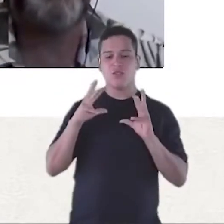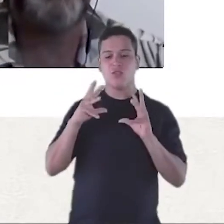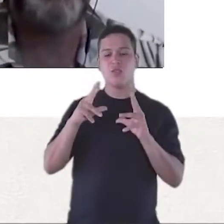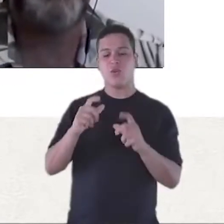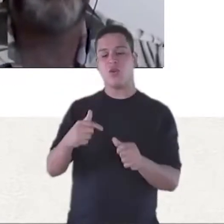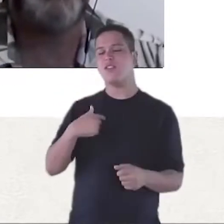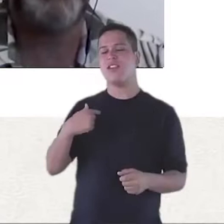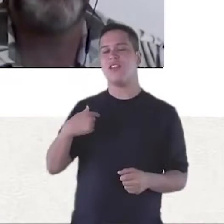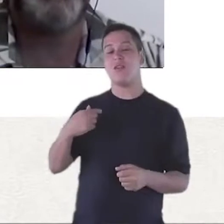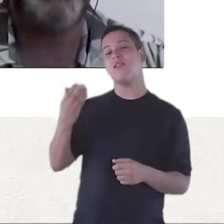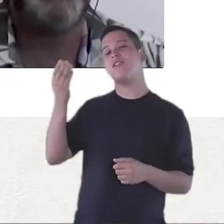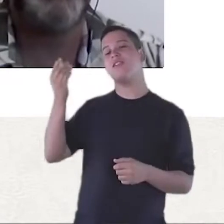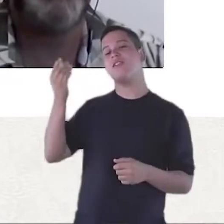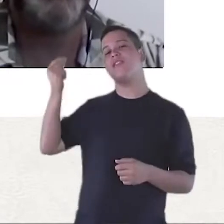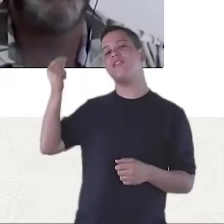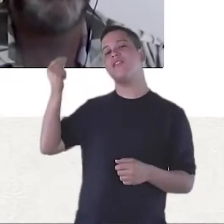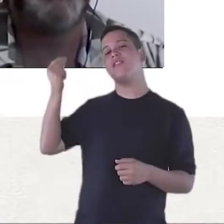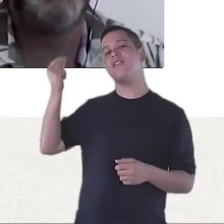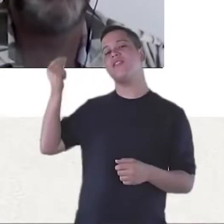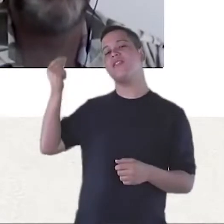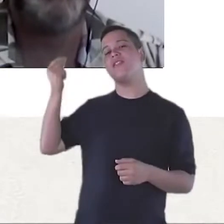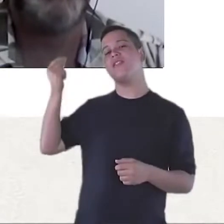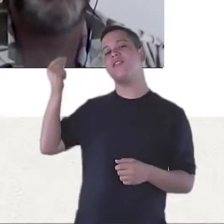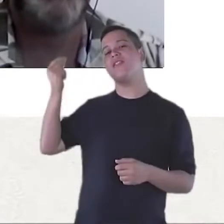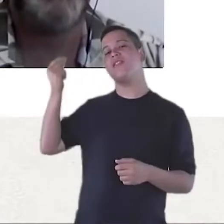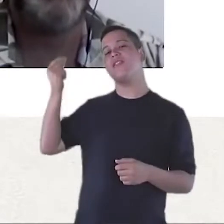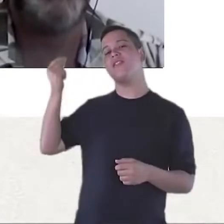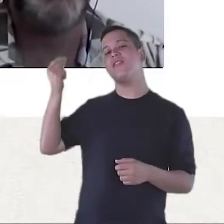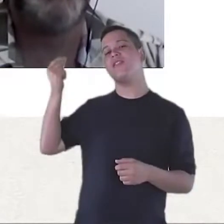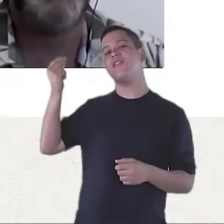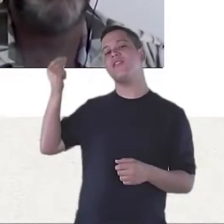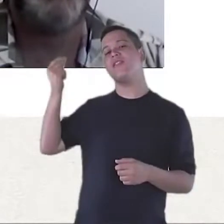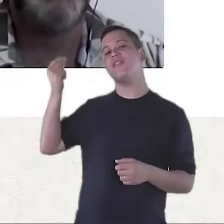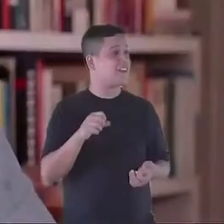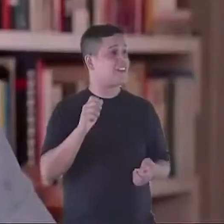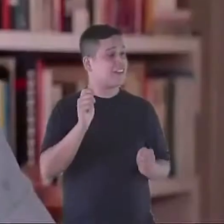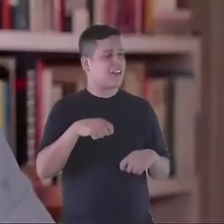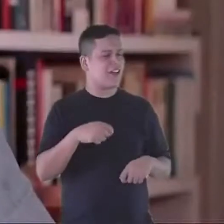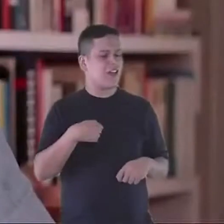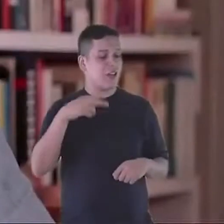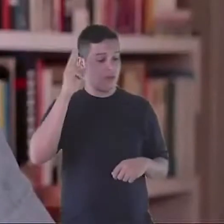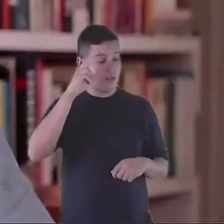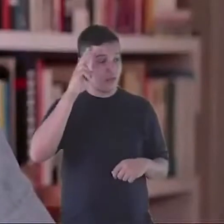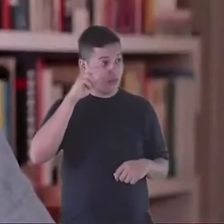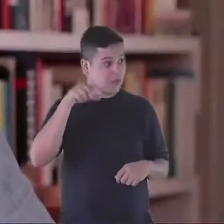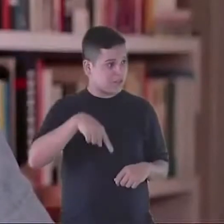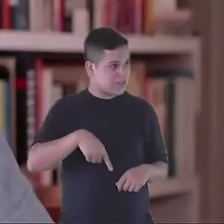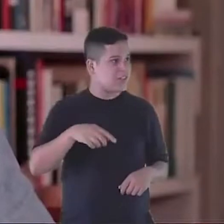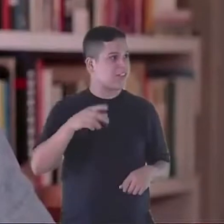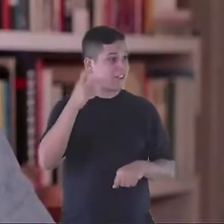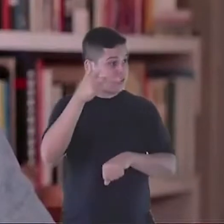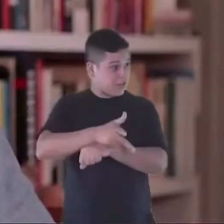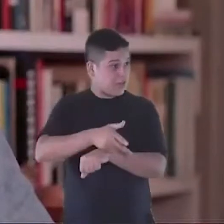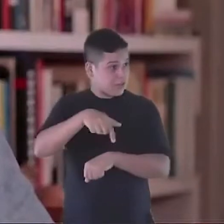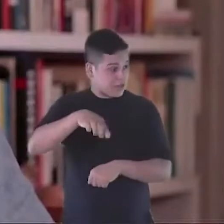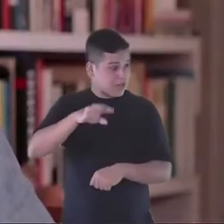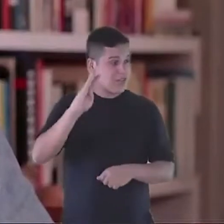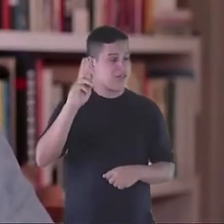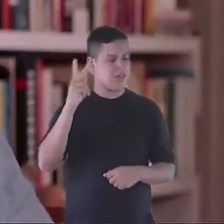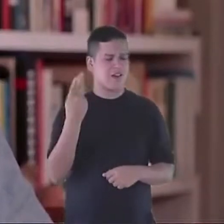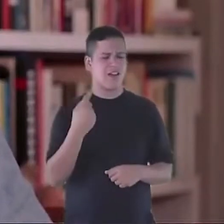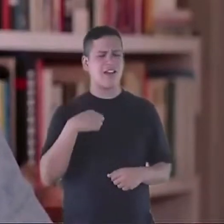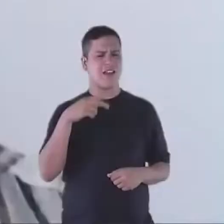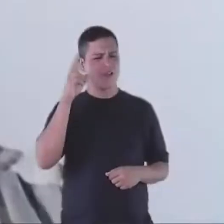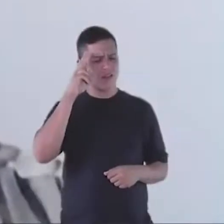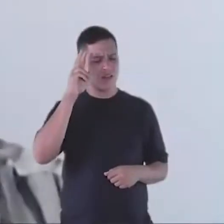isso mesmo, tem razão, tem razão. Até aquela do Palácio das Artes, que você ficou andando no meio das O pessoas. escritor Fabrício